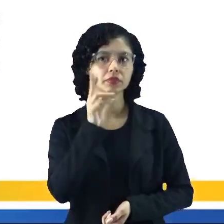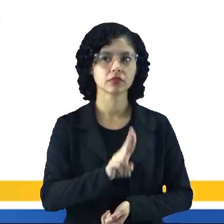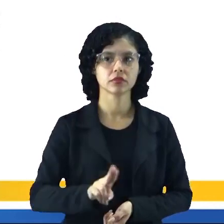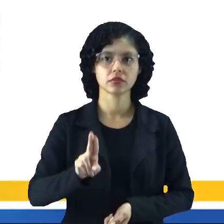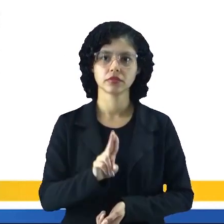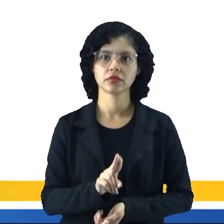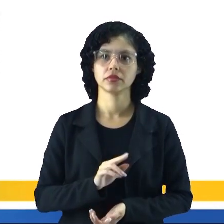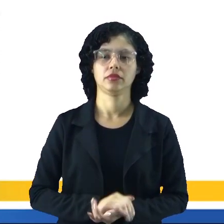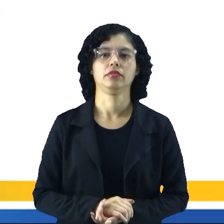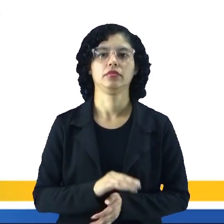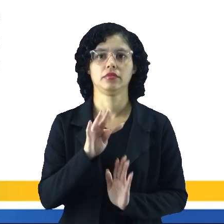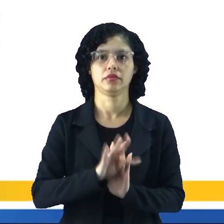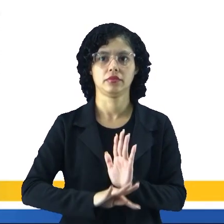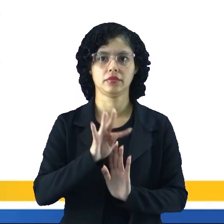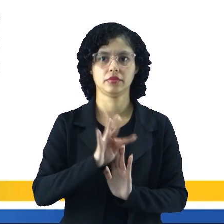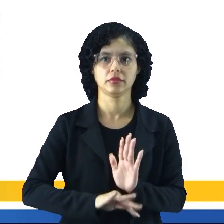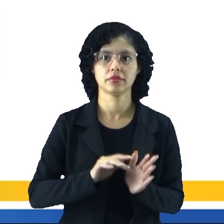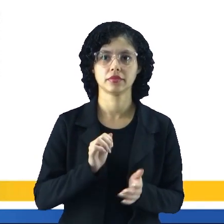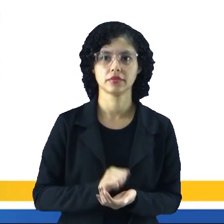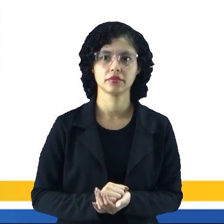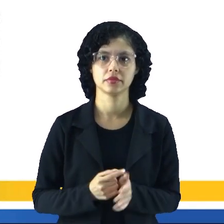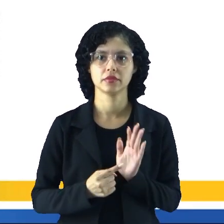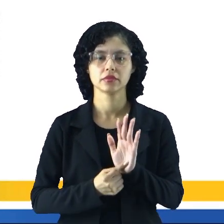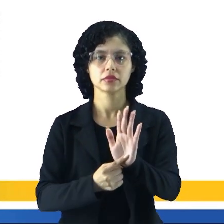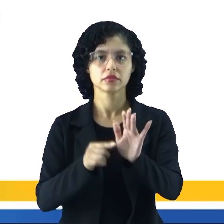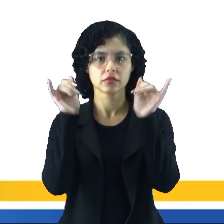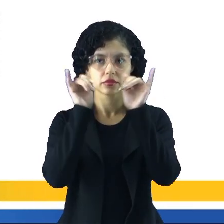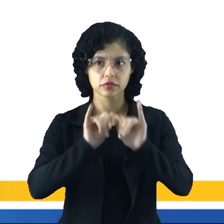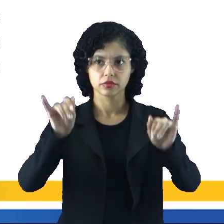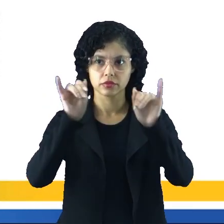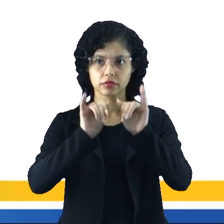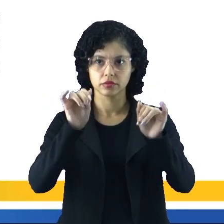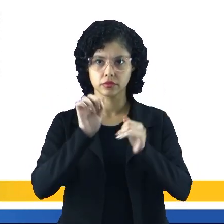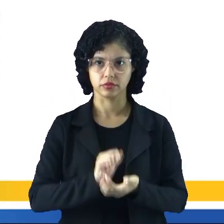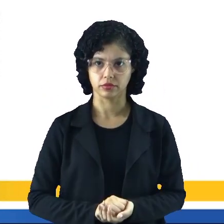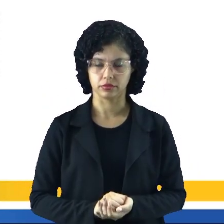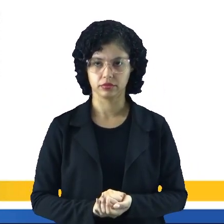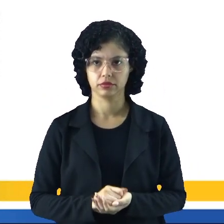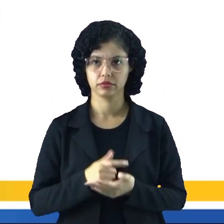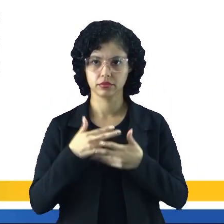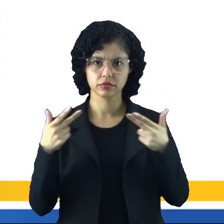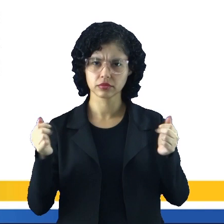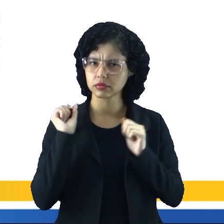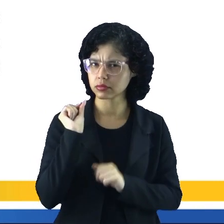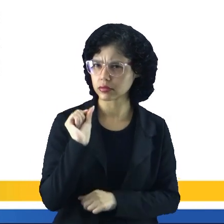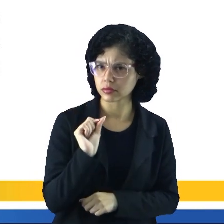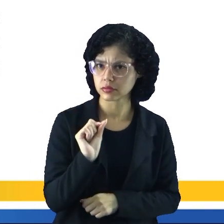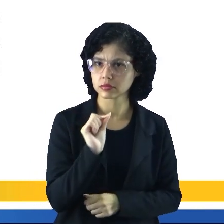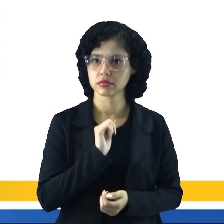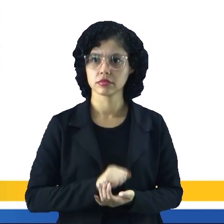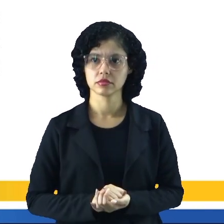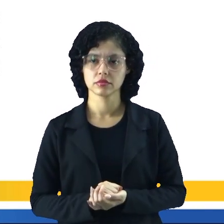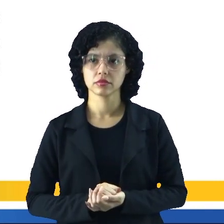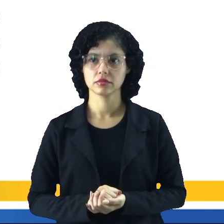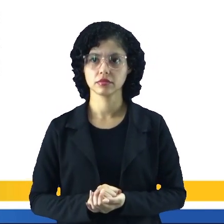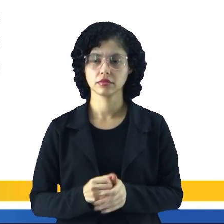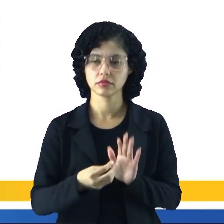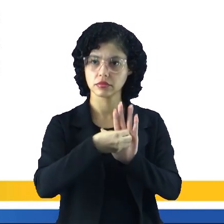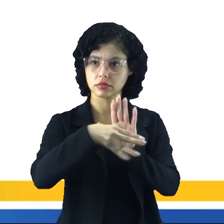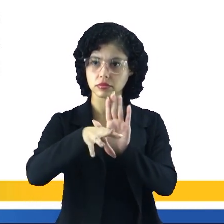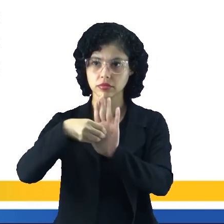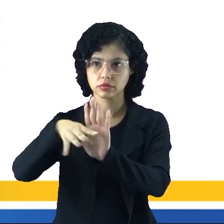tá bom e o texto expositivo informativo o objetivo dele é o quê desse tipo de texto é